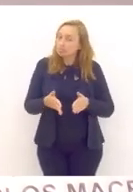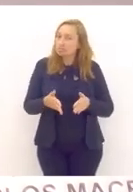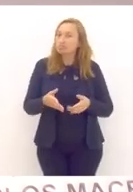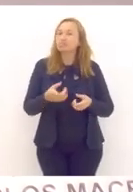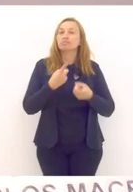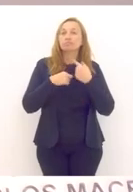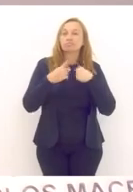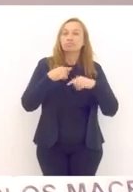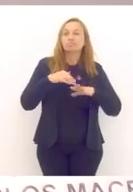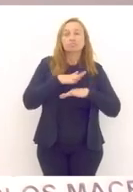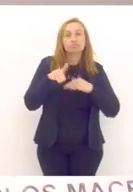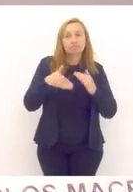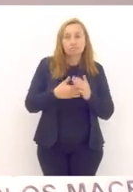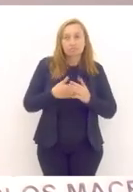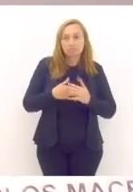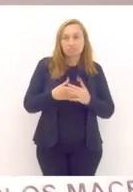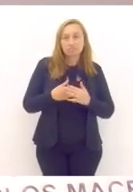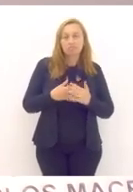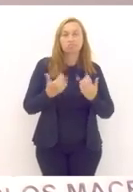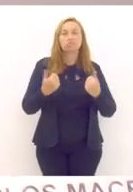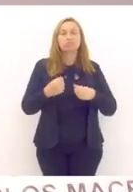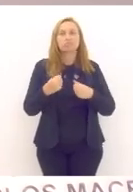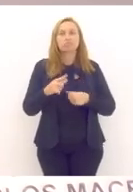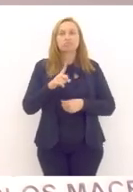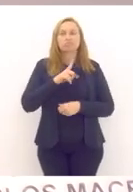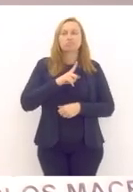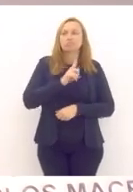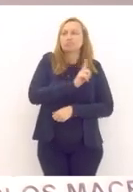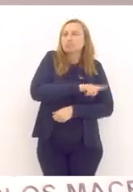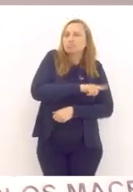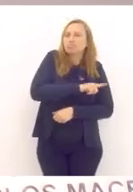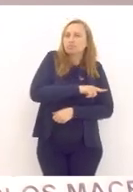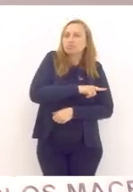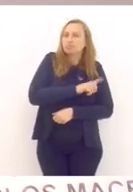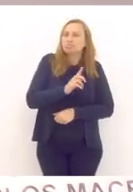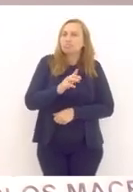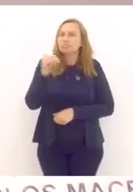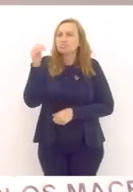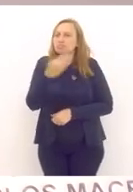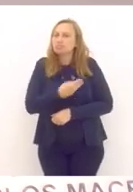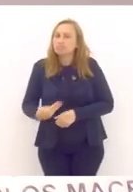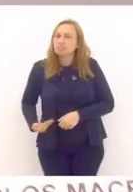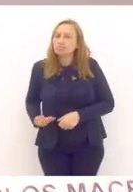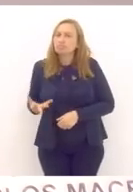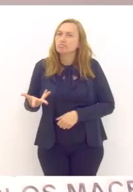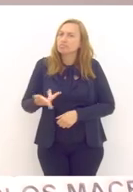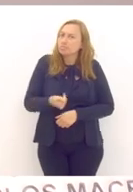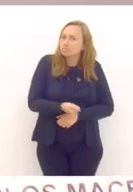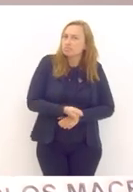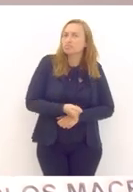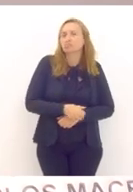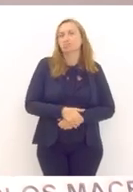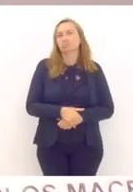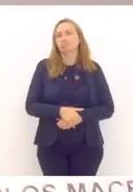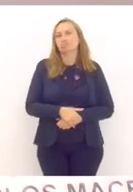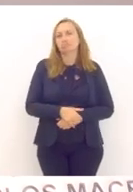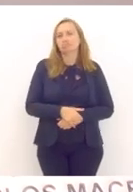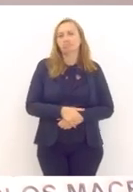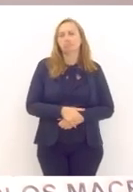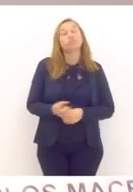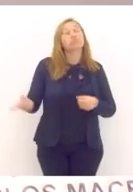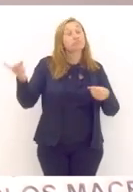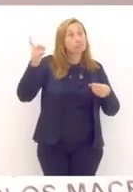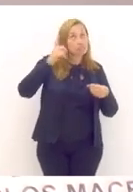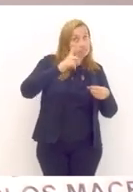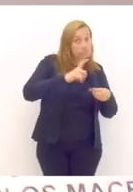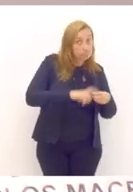expectativa de todos, nós vamos ter que ter uma gestão pública muito qualificada. Muito qualificada. Aí